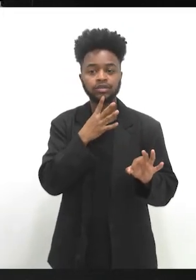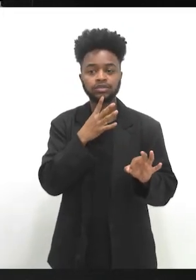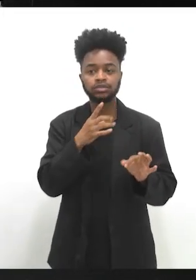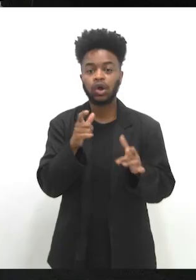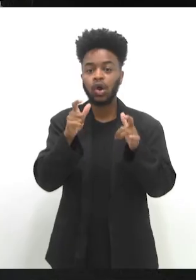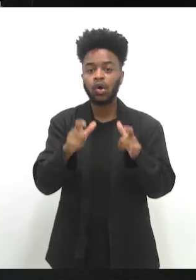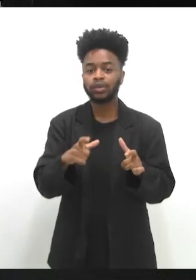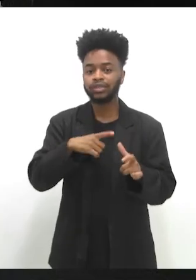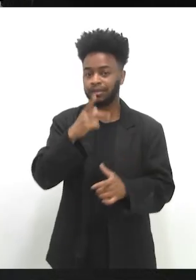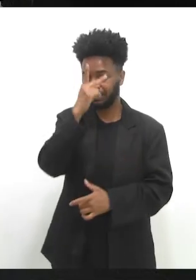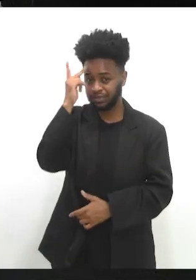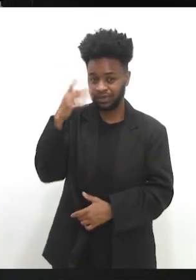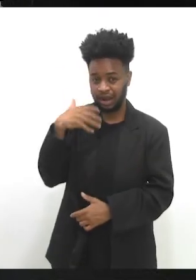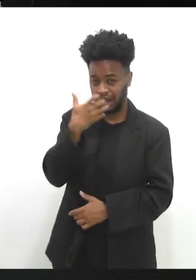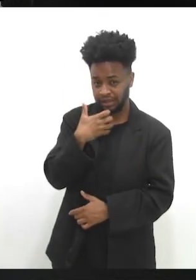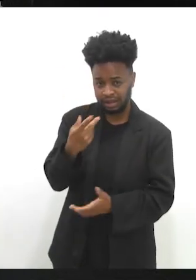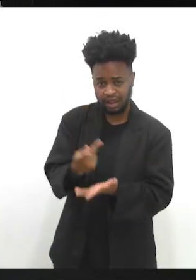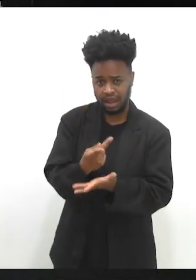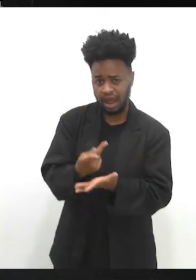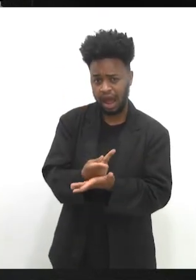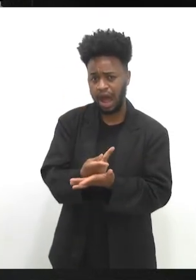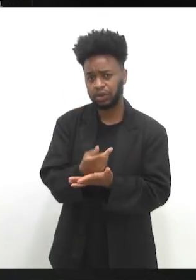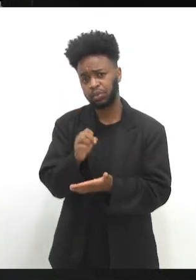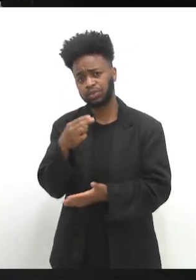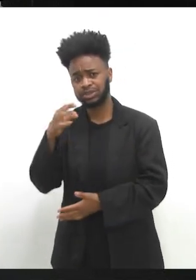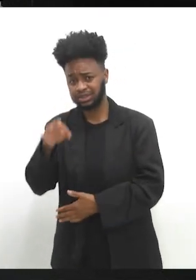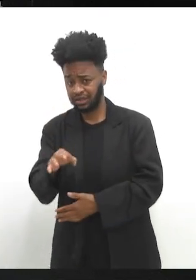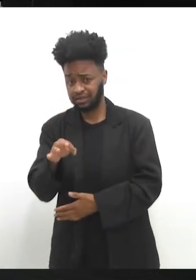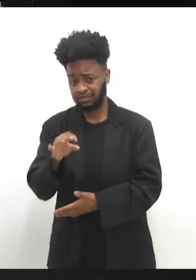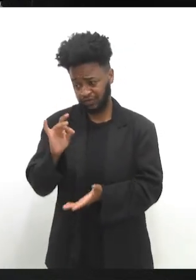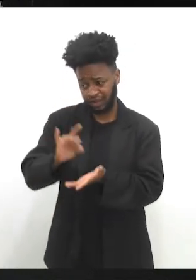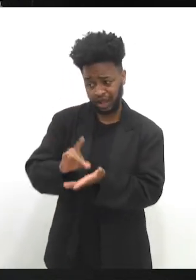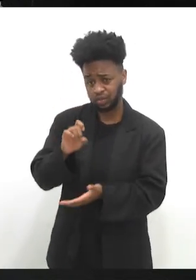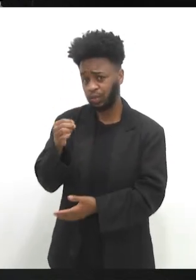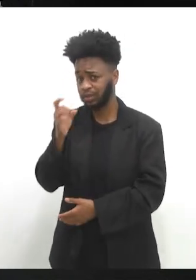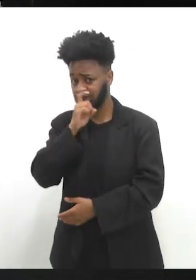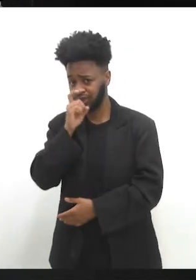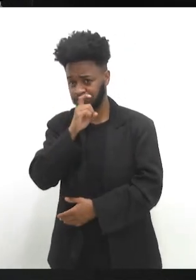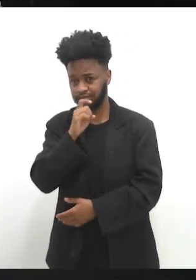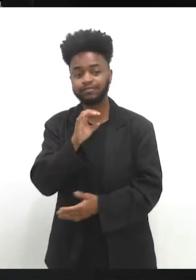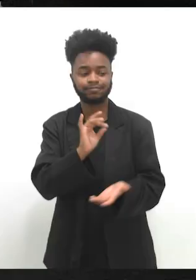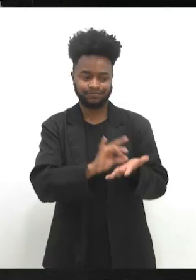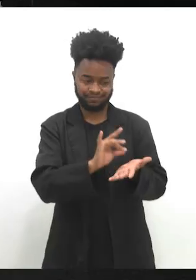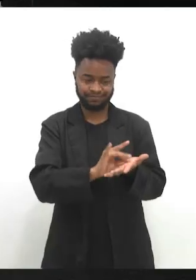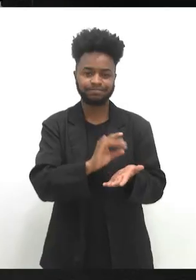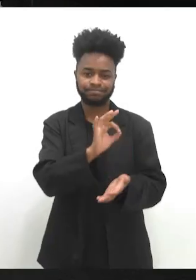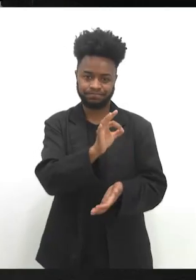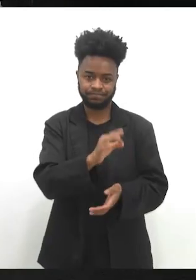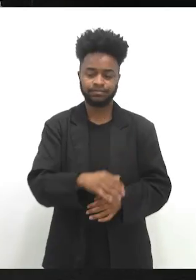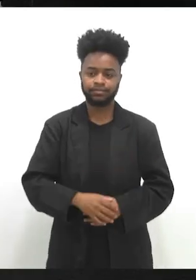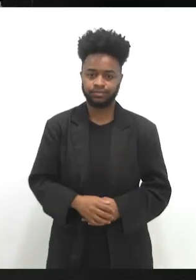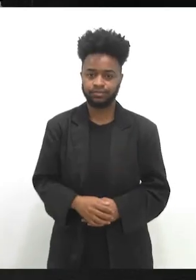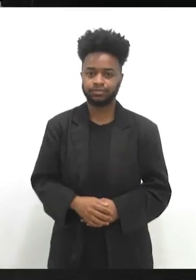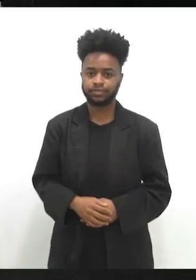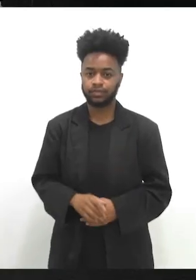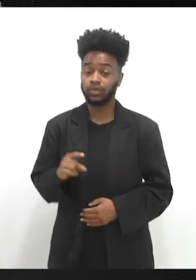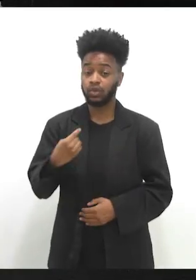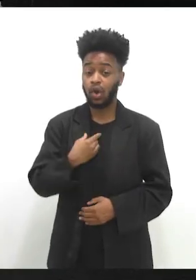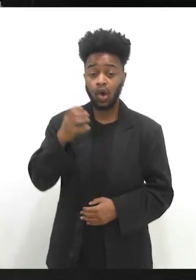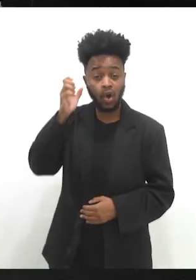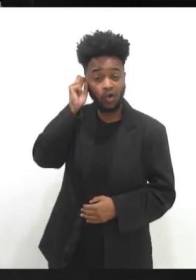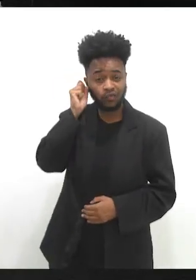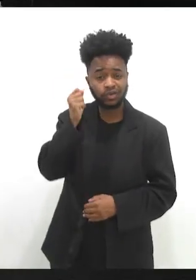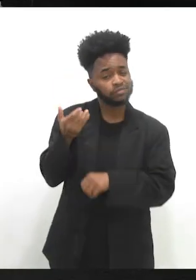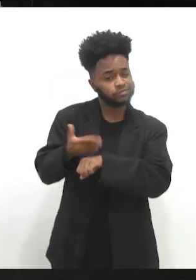ouvido aonde tem alguém lá desafinando, aonde não tem? Isso é fake ou é fato? É fato. Que a gente tem ouvido